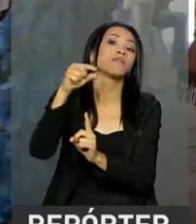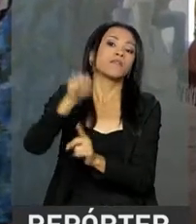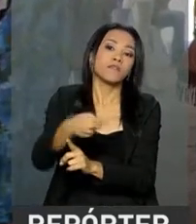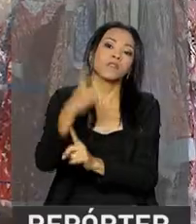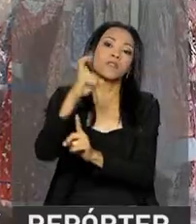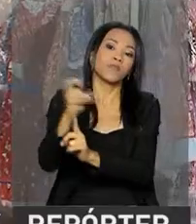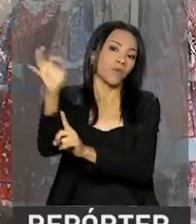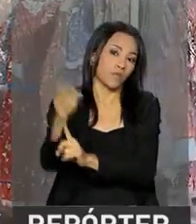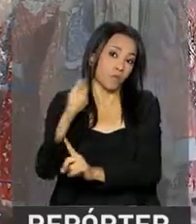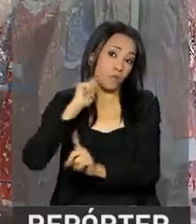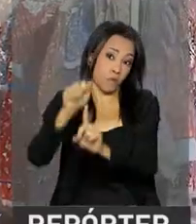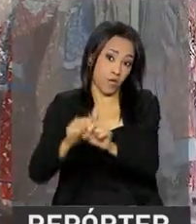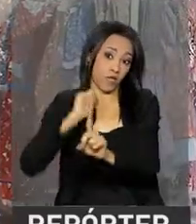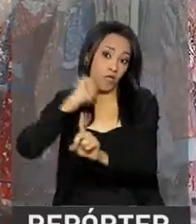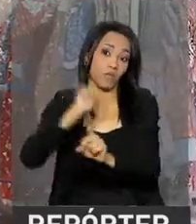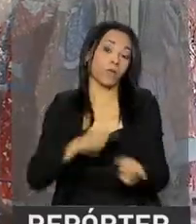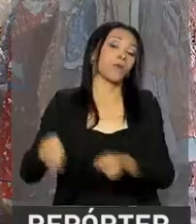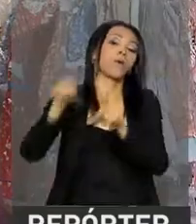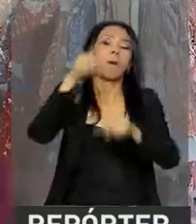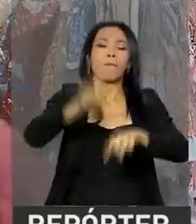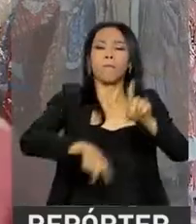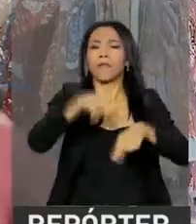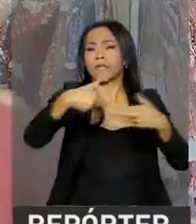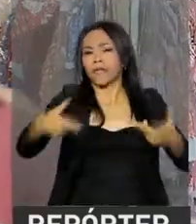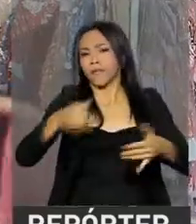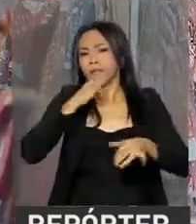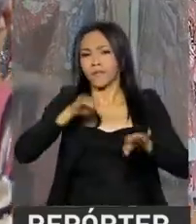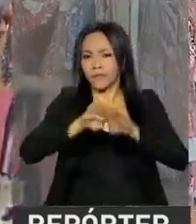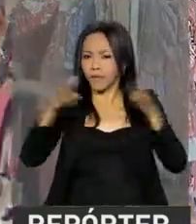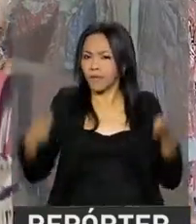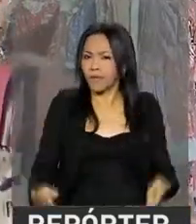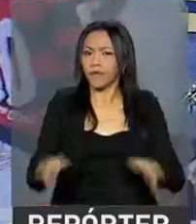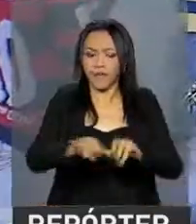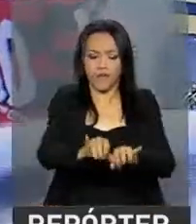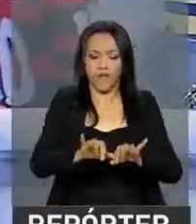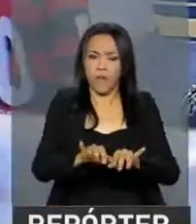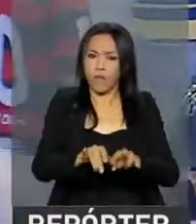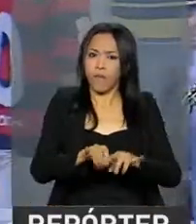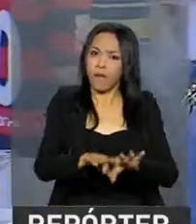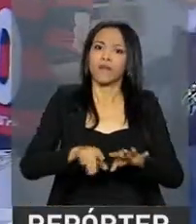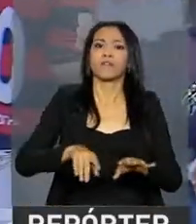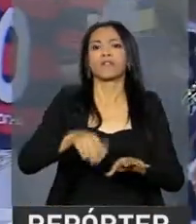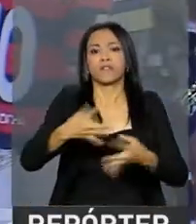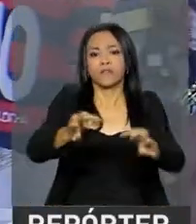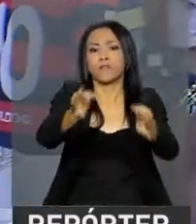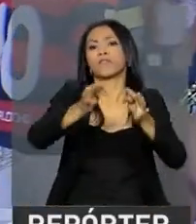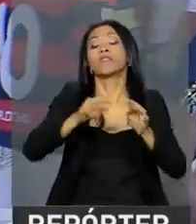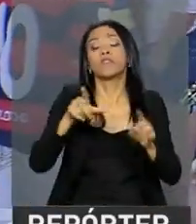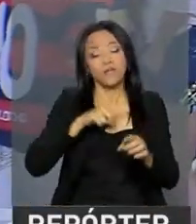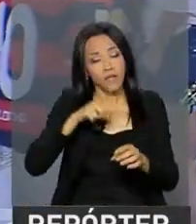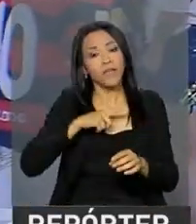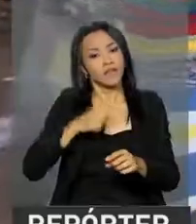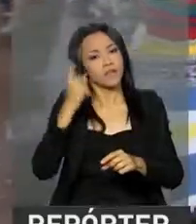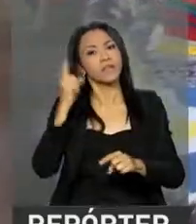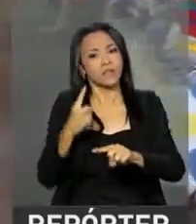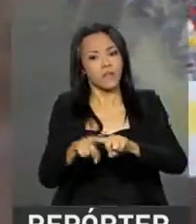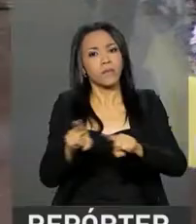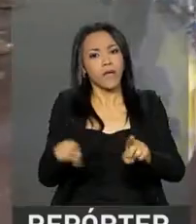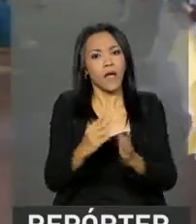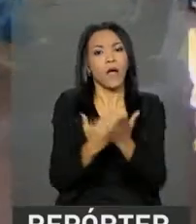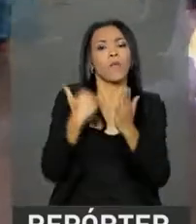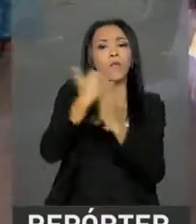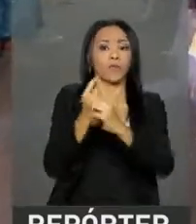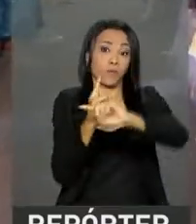em abril e os equipamentos e materiais para escritório informática e comunicação também tiveram taxas positivas em abril